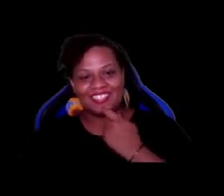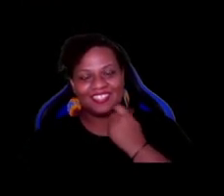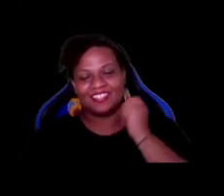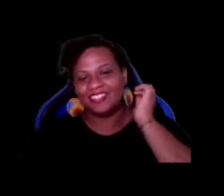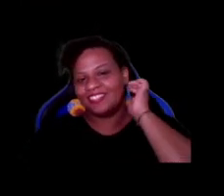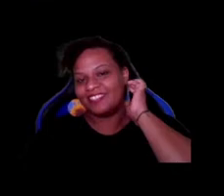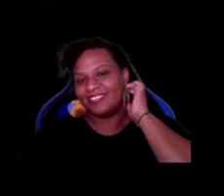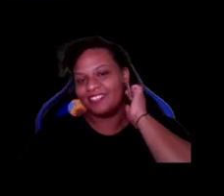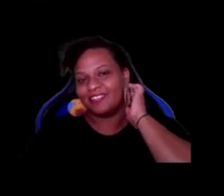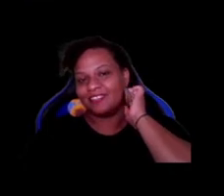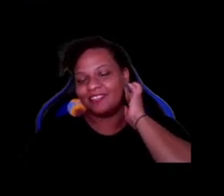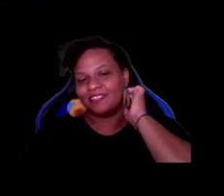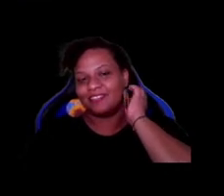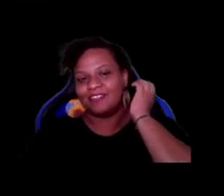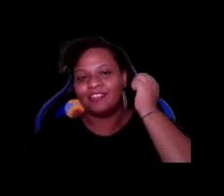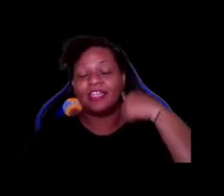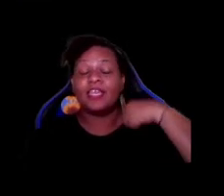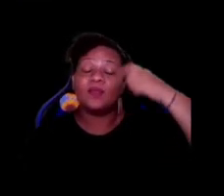pensando em montar